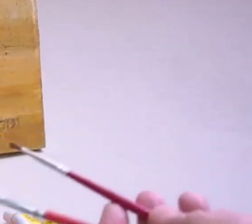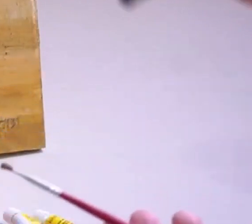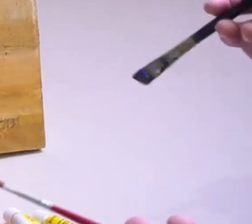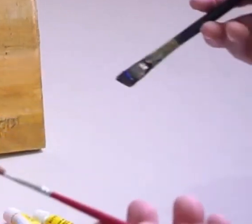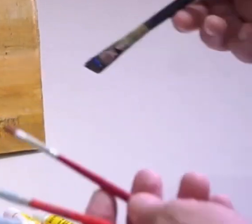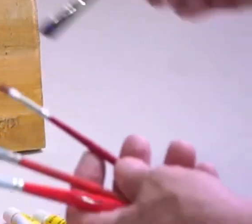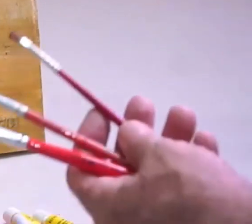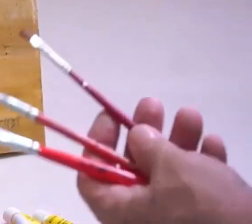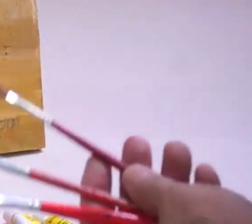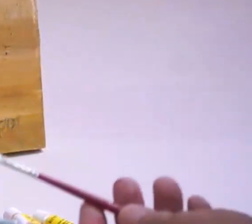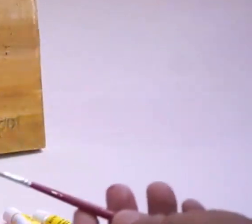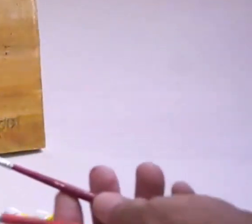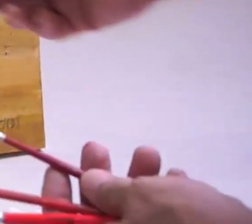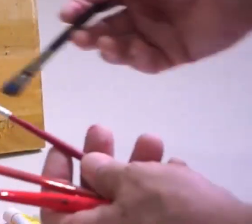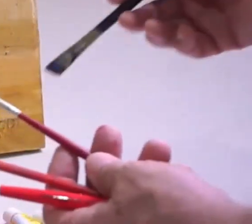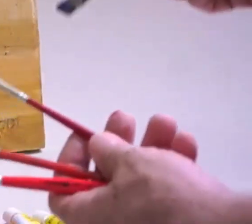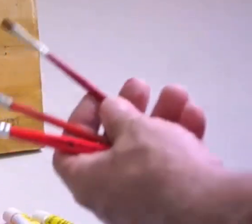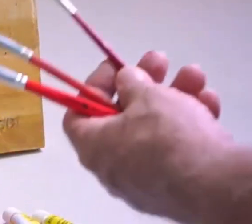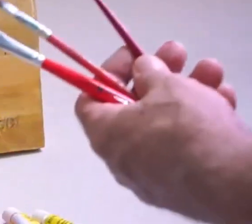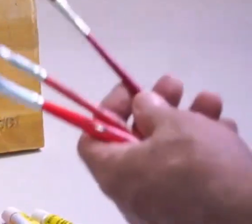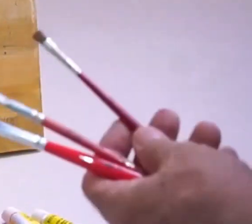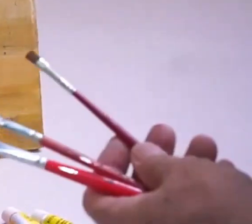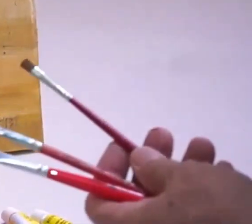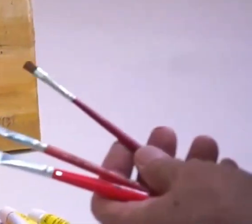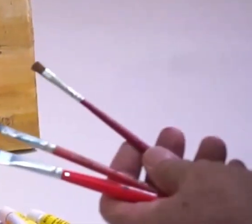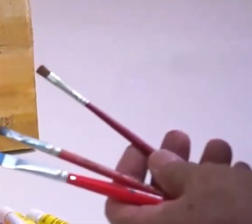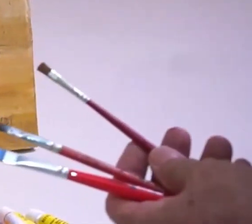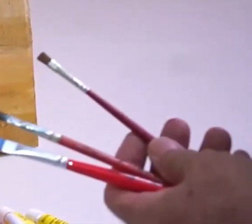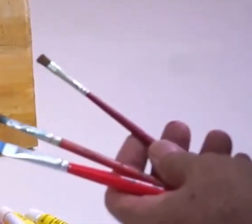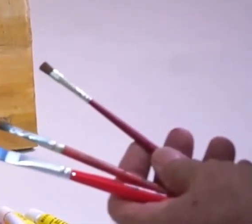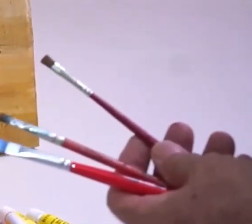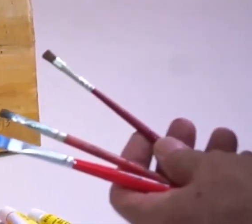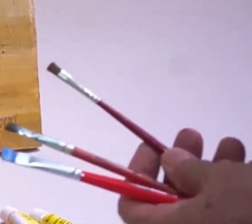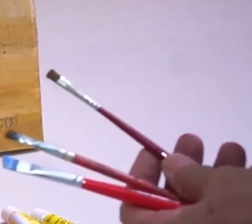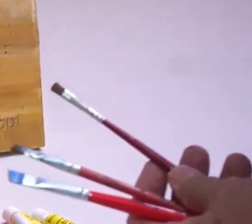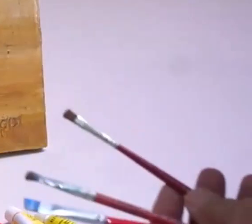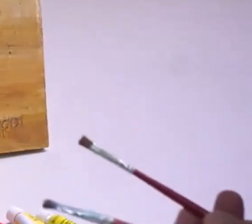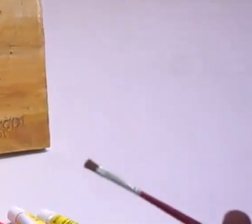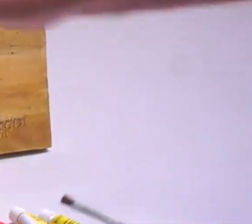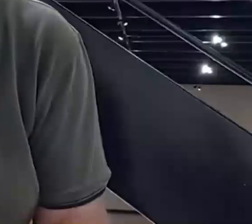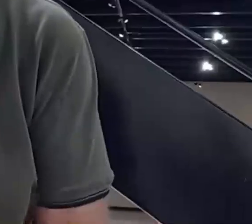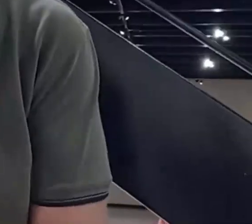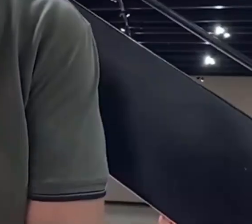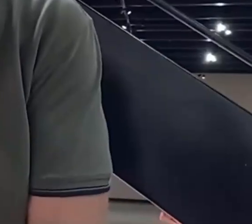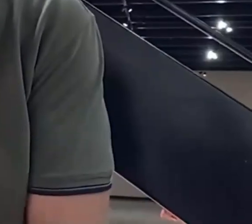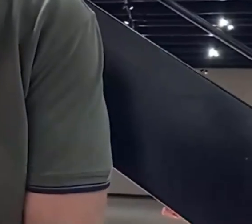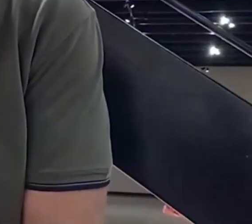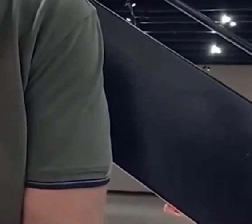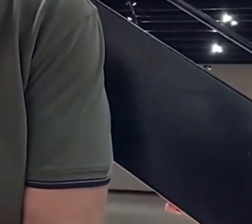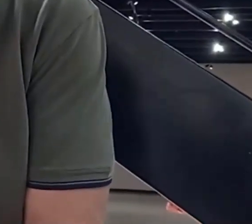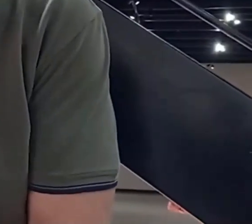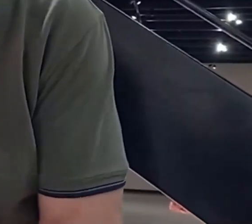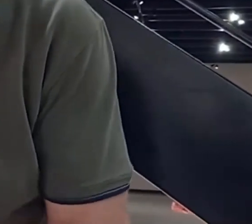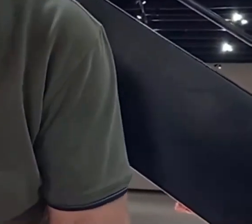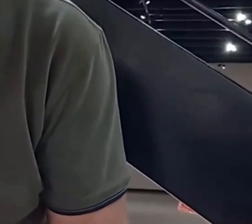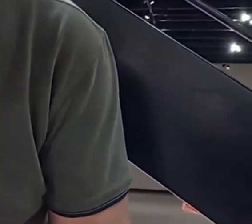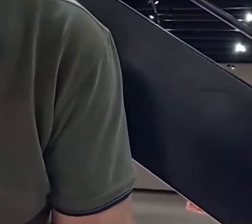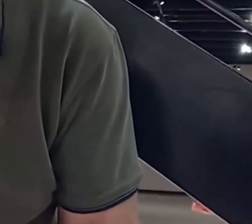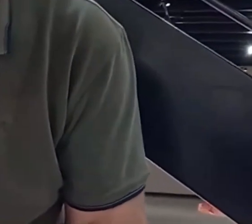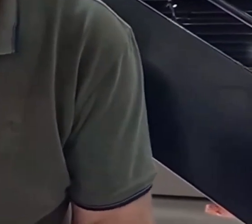ele arranha, ele deixa marcas, né? Ele não... Porque às vezes você quer, por exemplo, para fazer aqui a